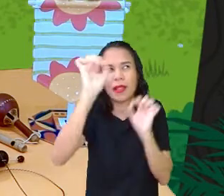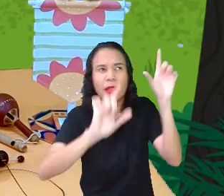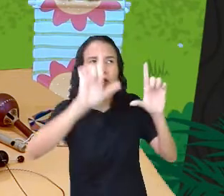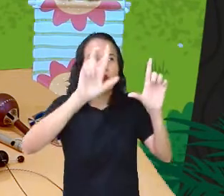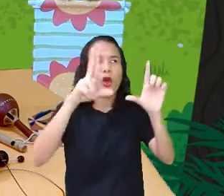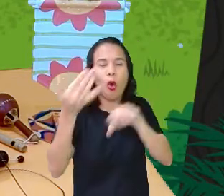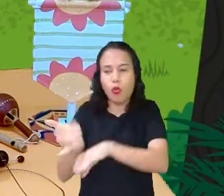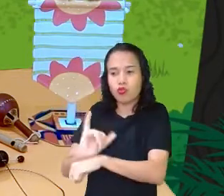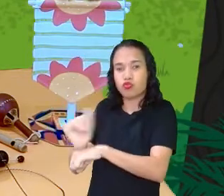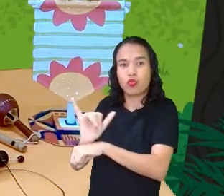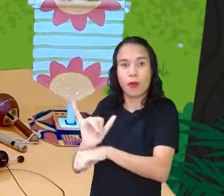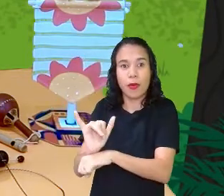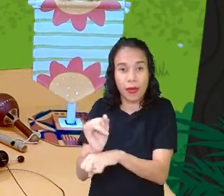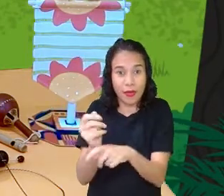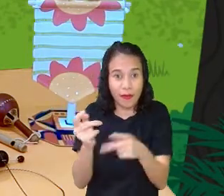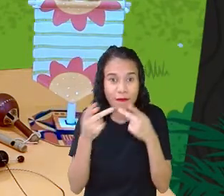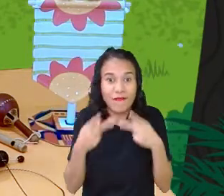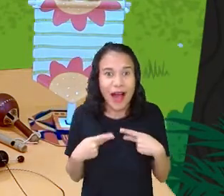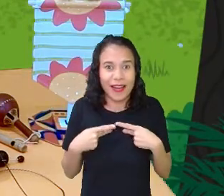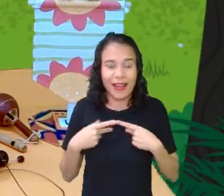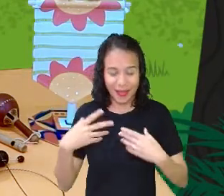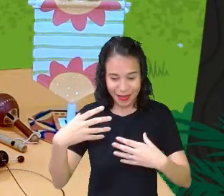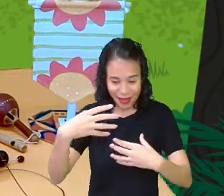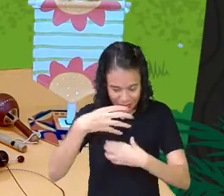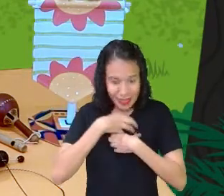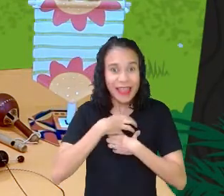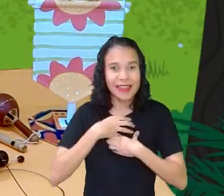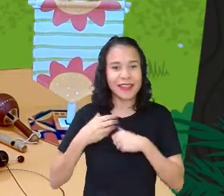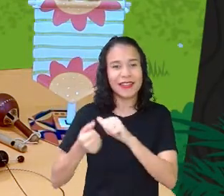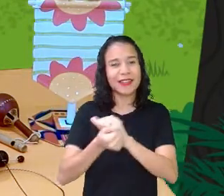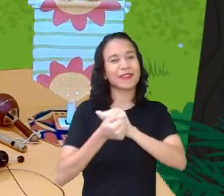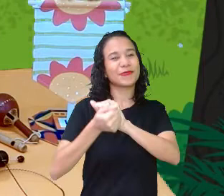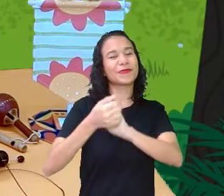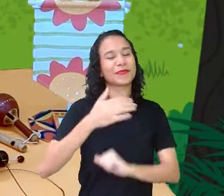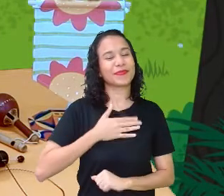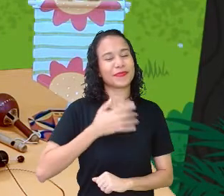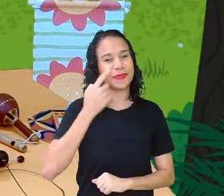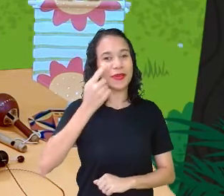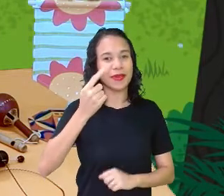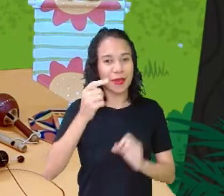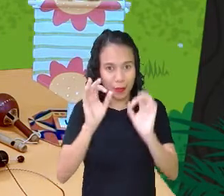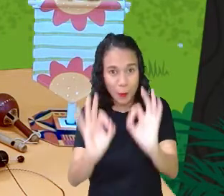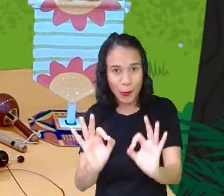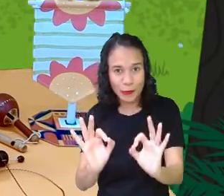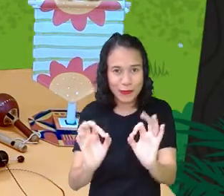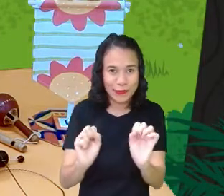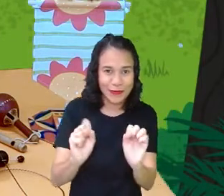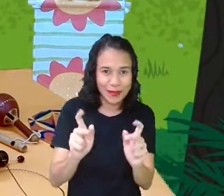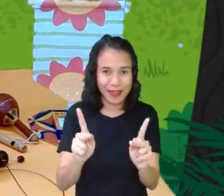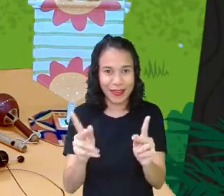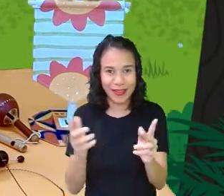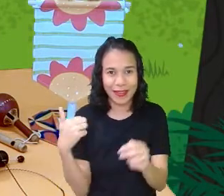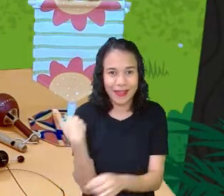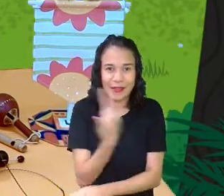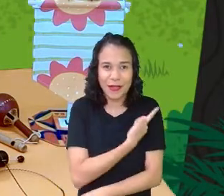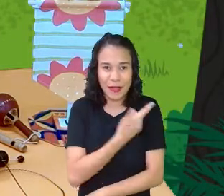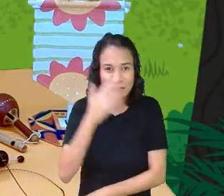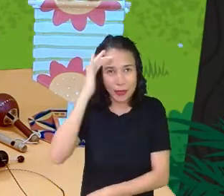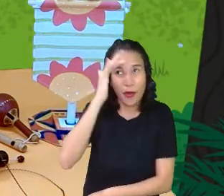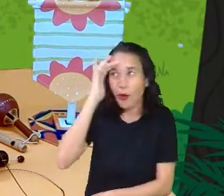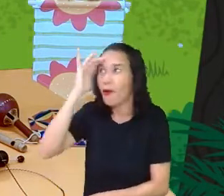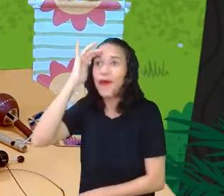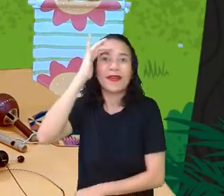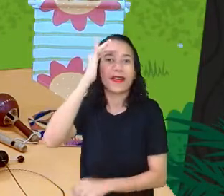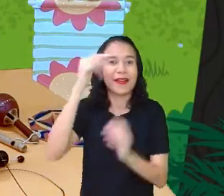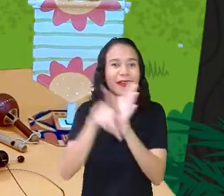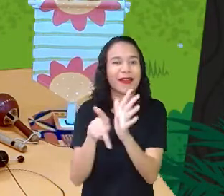no YouTube, fala, interage, sente essa história. Vocês estão prontos? Estão prontas para ouvir essa história? Eu